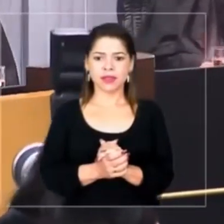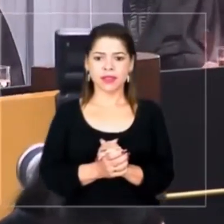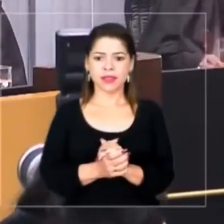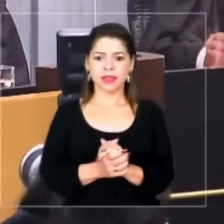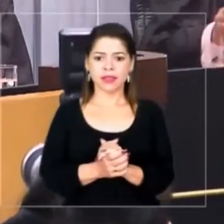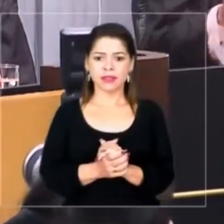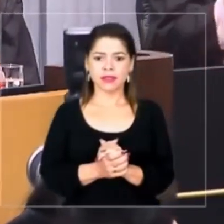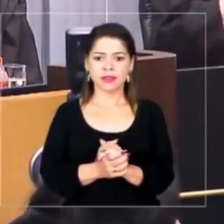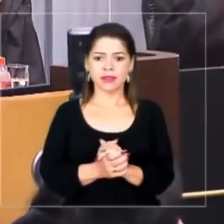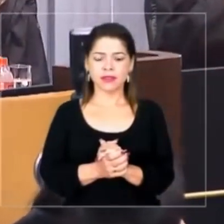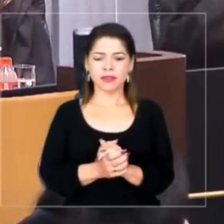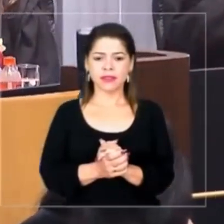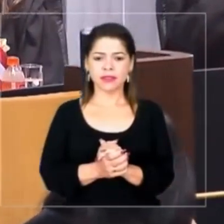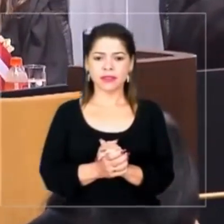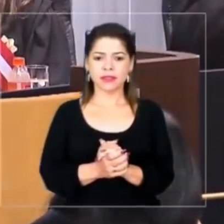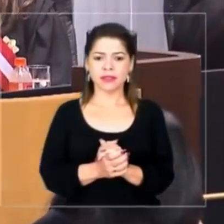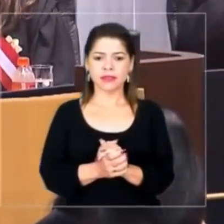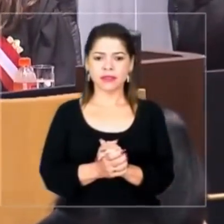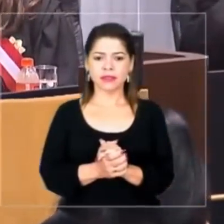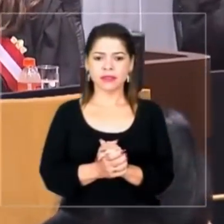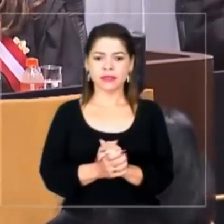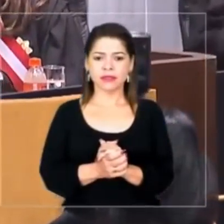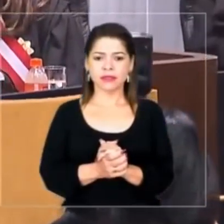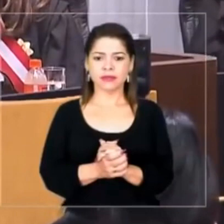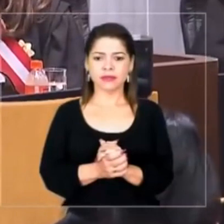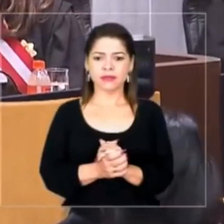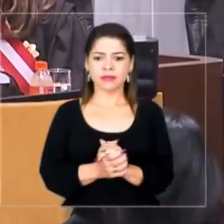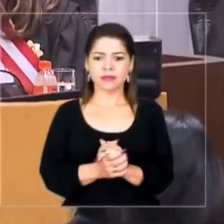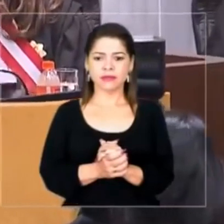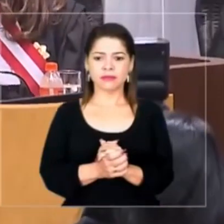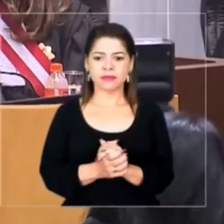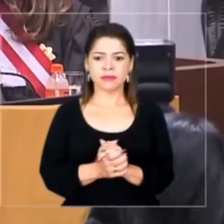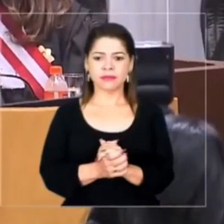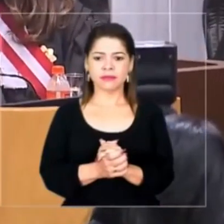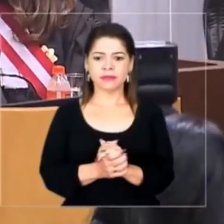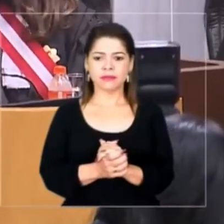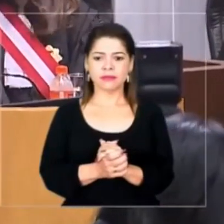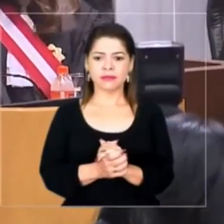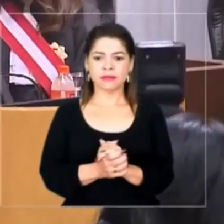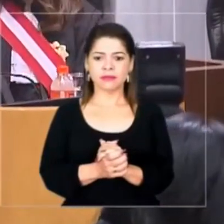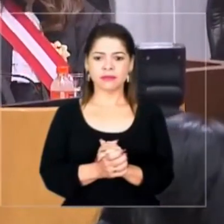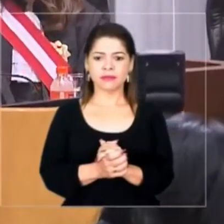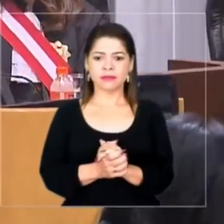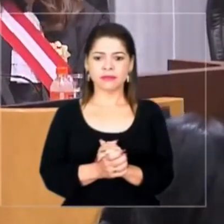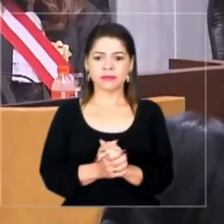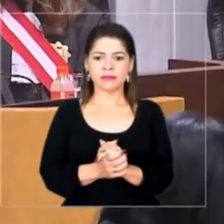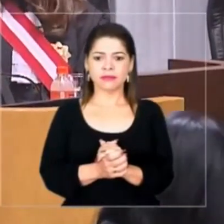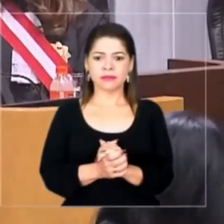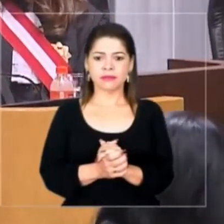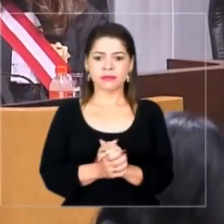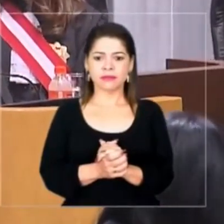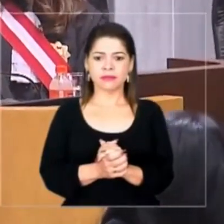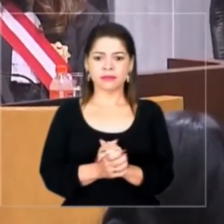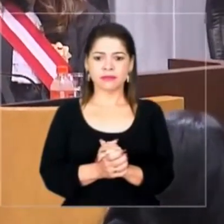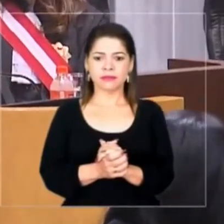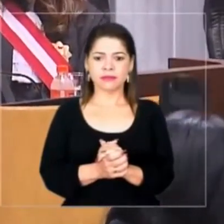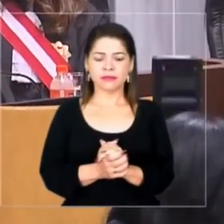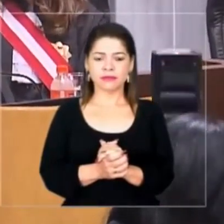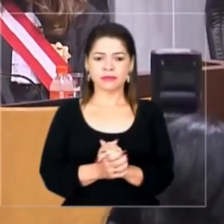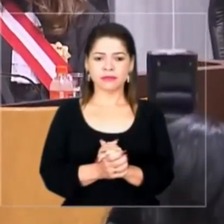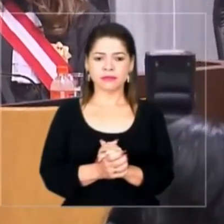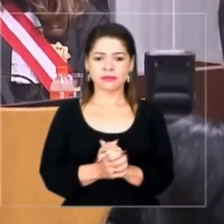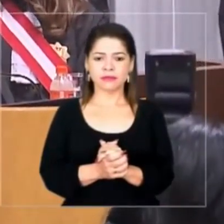tribunal. Liana Scheib será a 7ª e a 2ª do Nordeste. E são essas algumas das bandeiras que ela